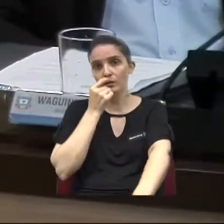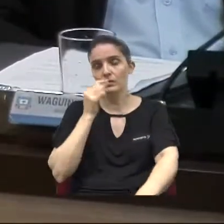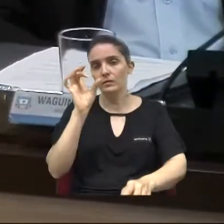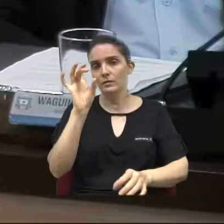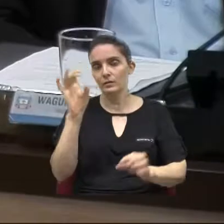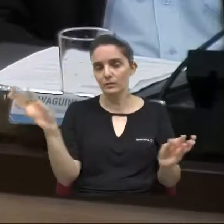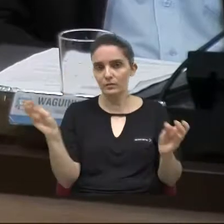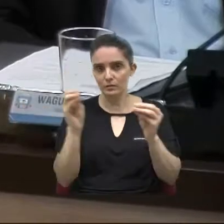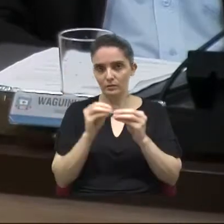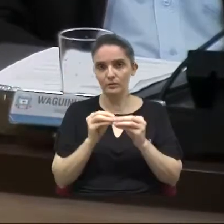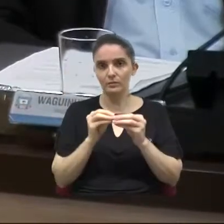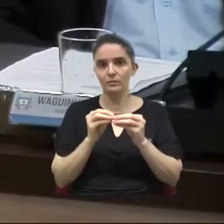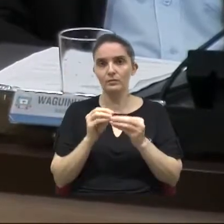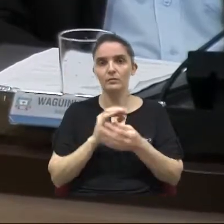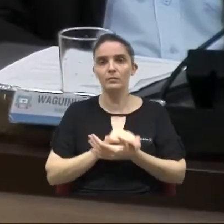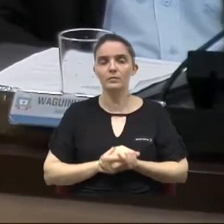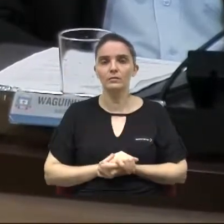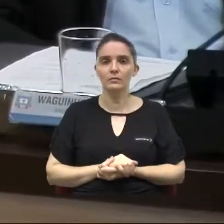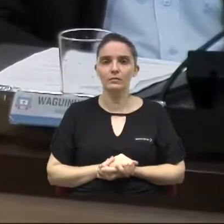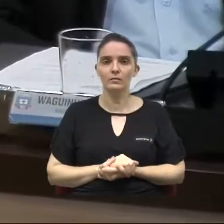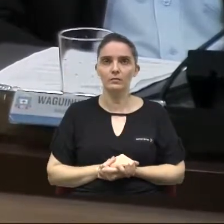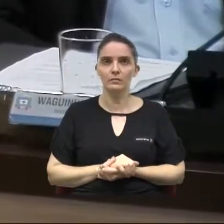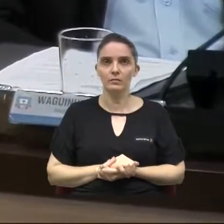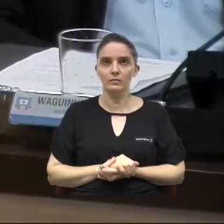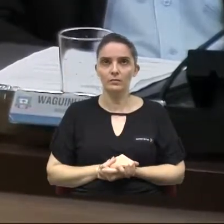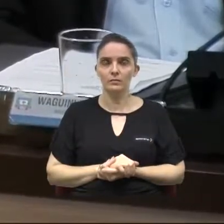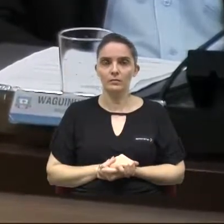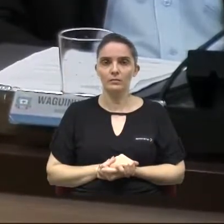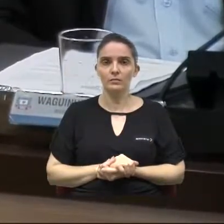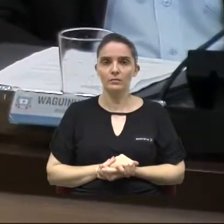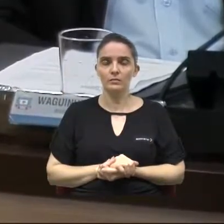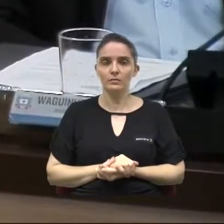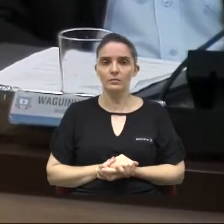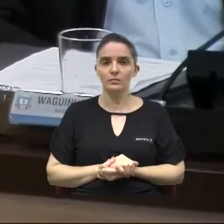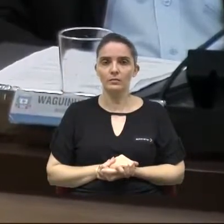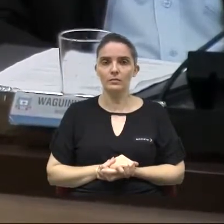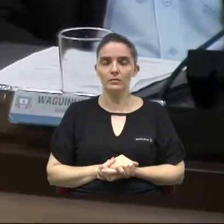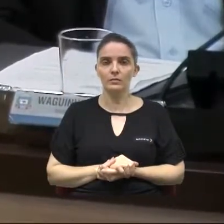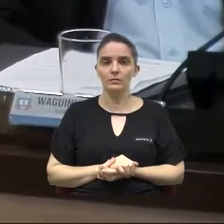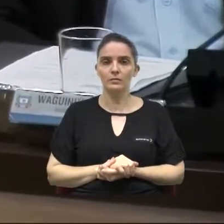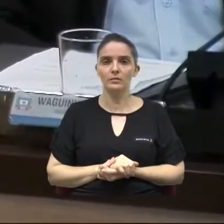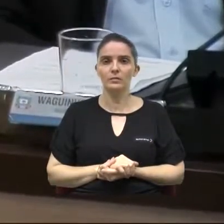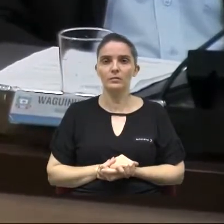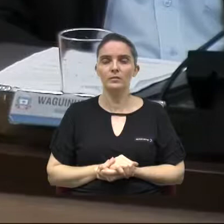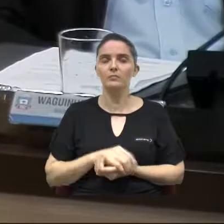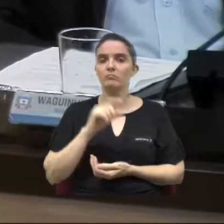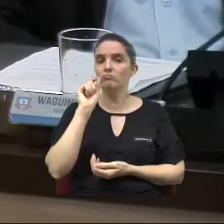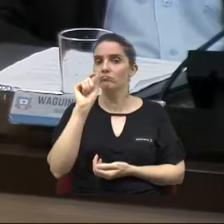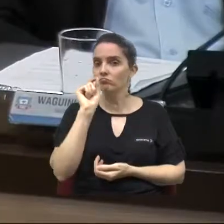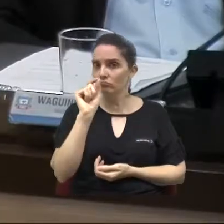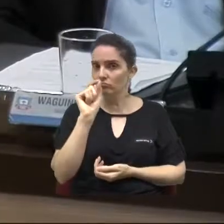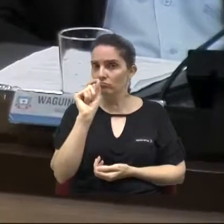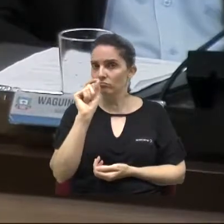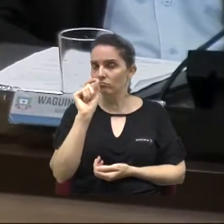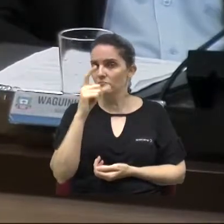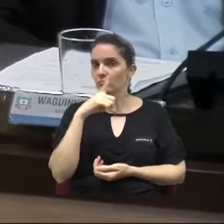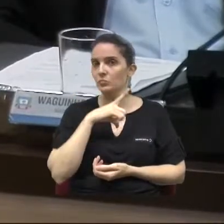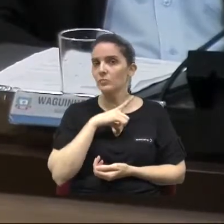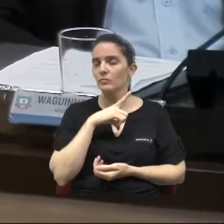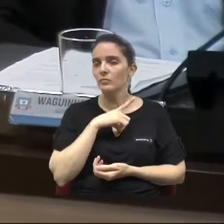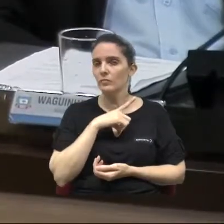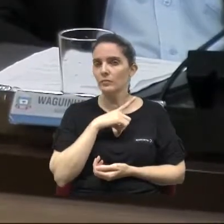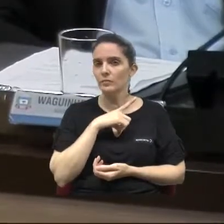concluir nesse 1 minuto de à parte, já vou até, inclusive, erguer a bola aí para o vereador Estevão. Quem tem um